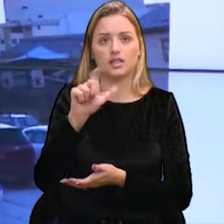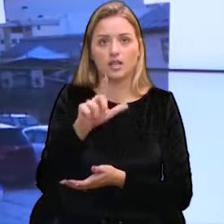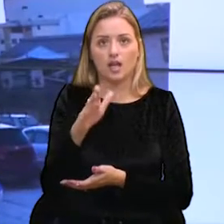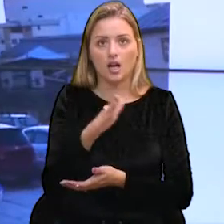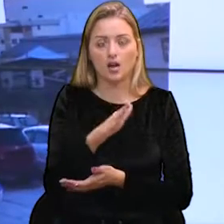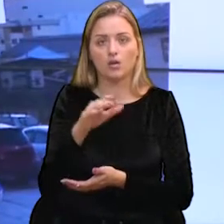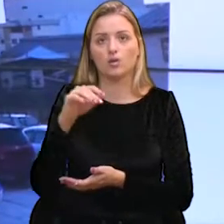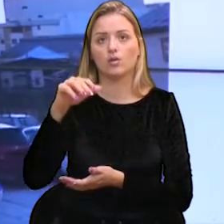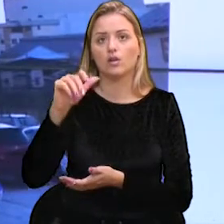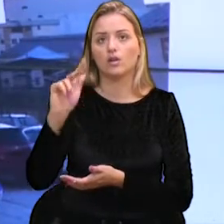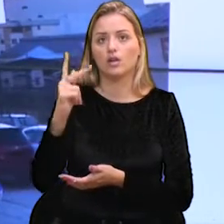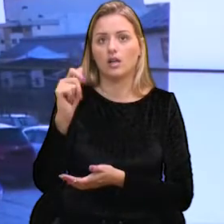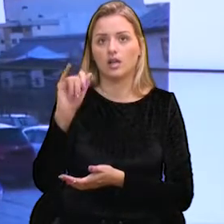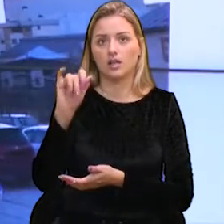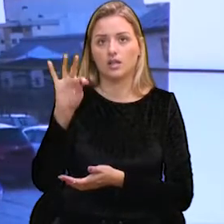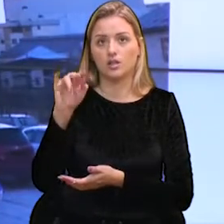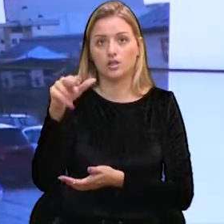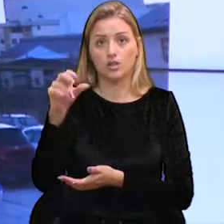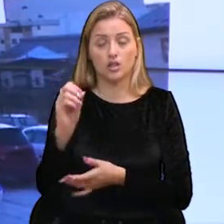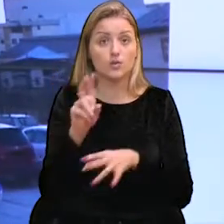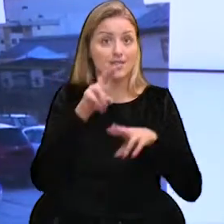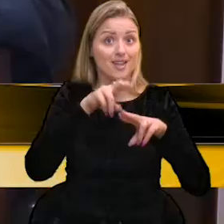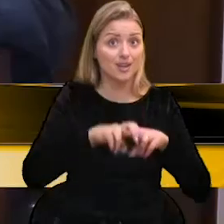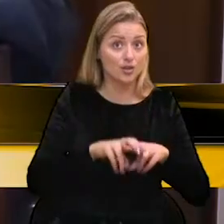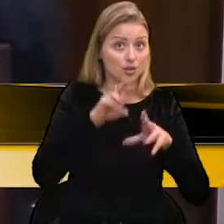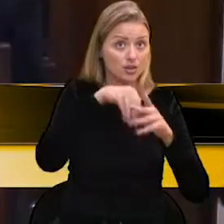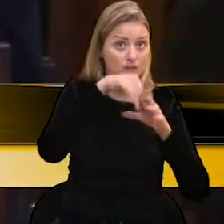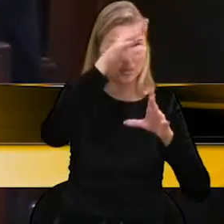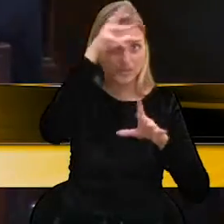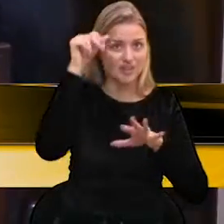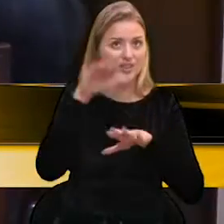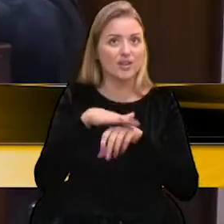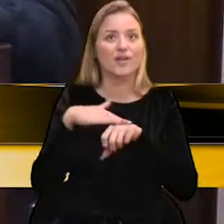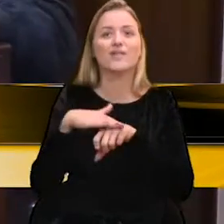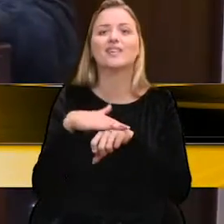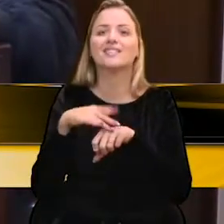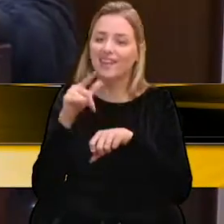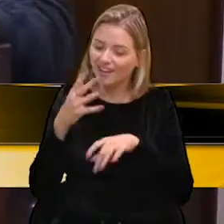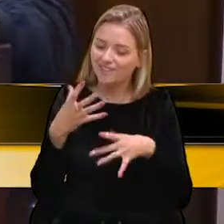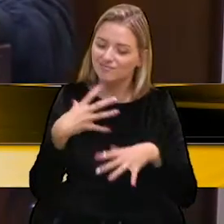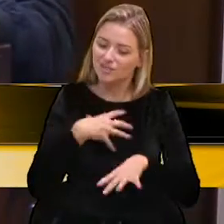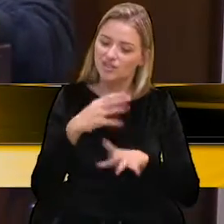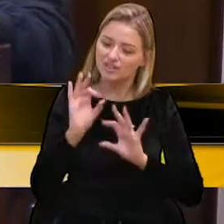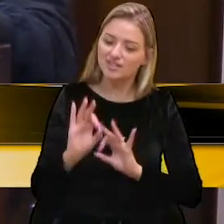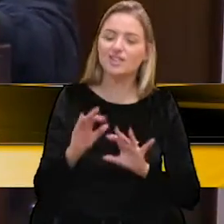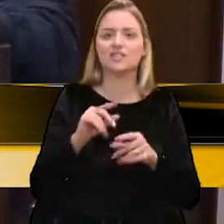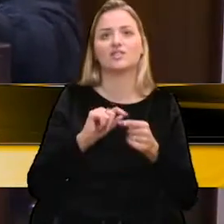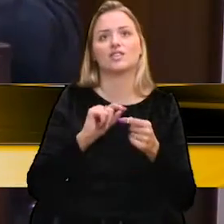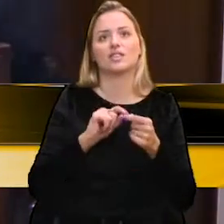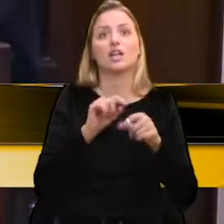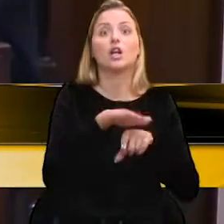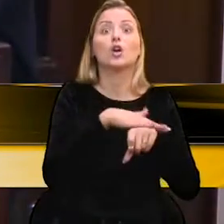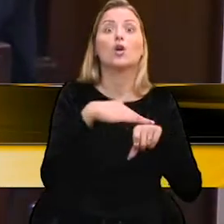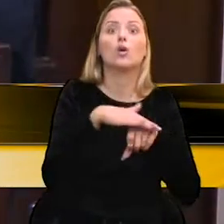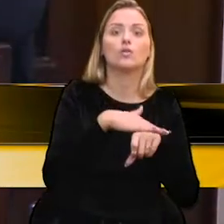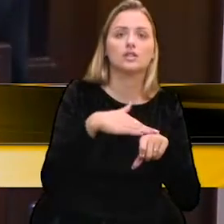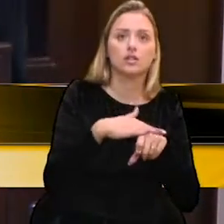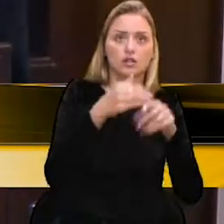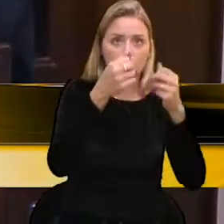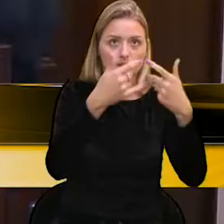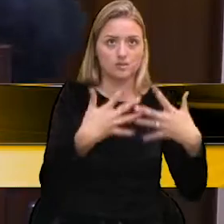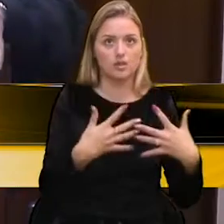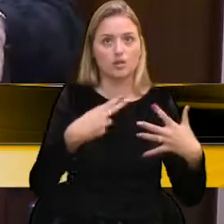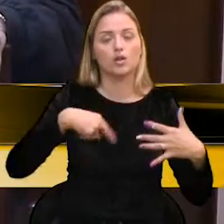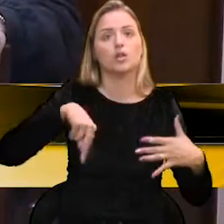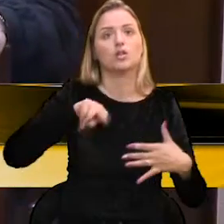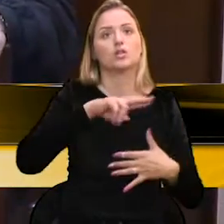na prefeitura, sentou com eles e conversou com eles. É assim que se faz. Ela conversou e ela colocou: nós